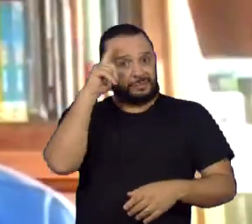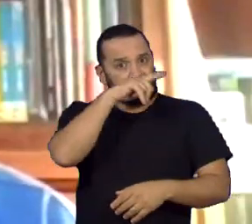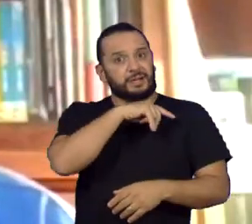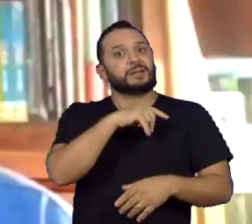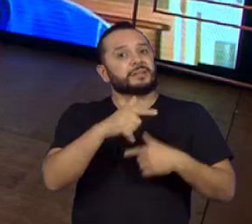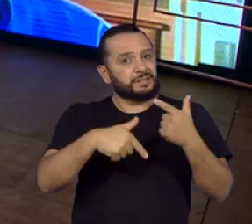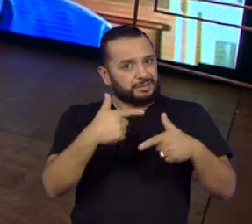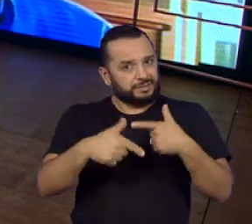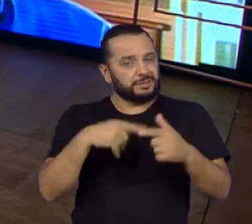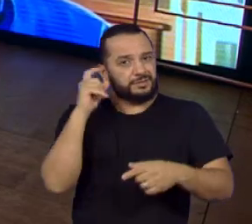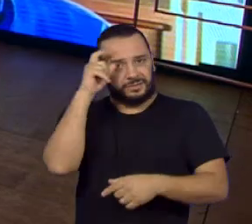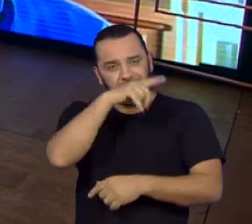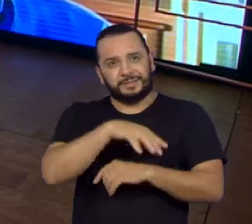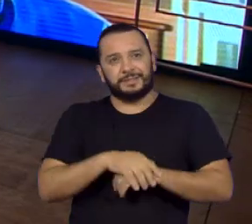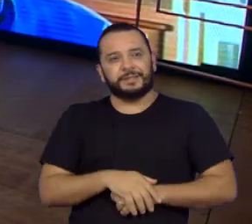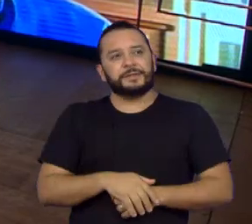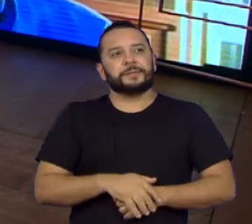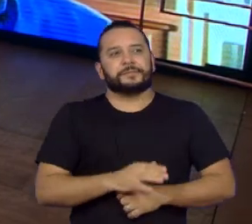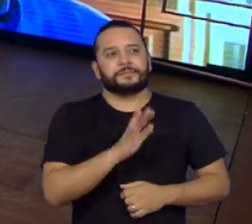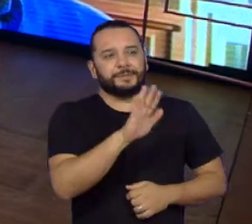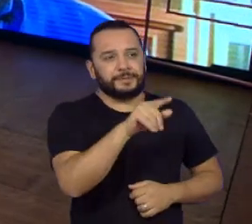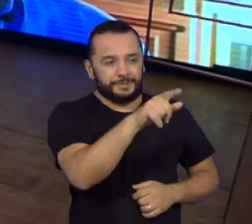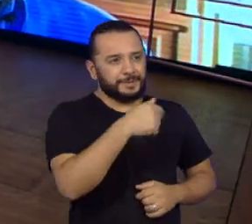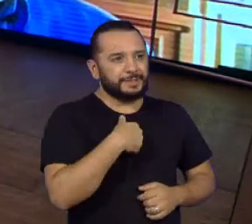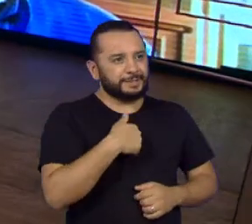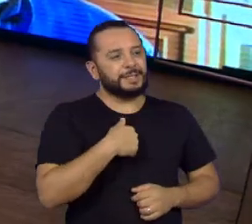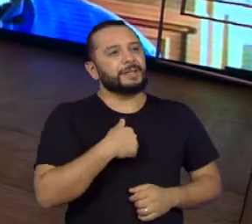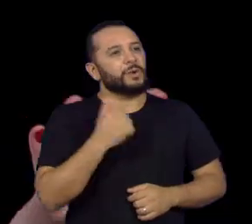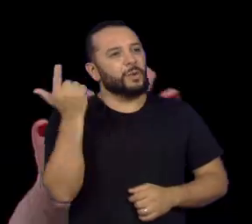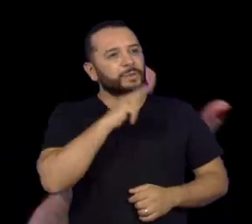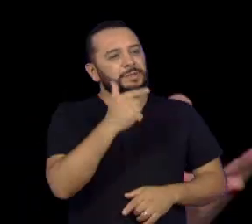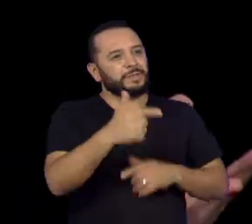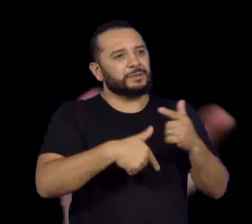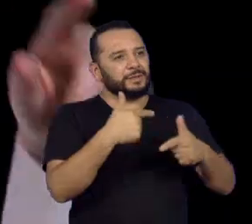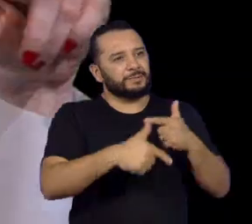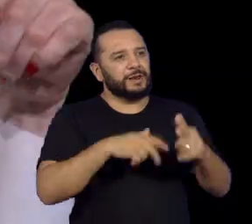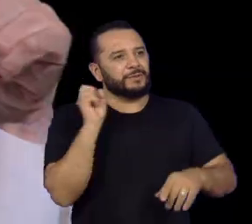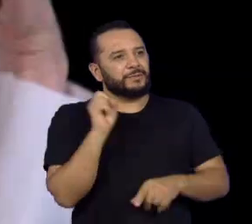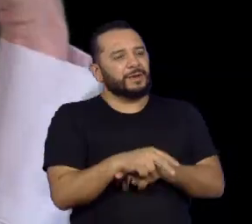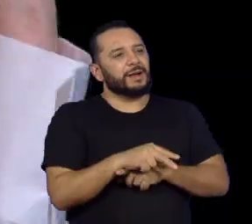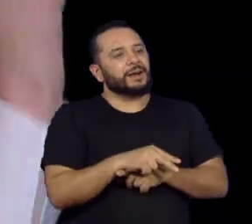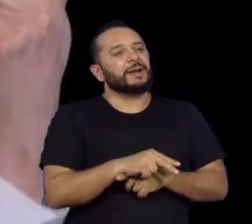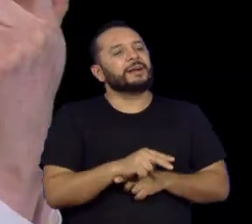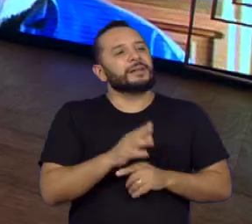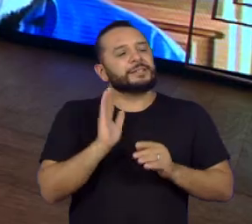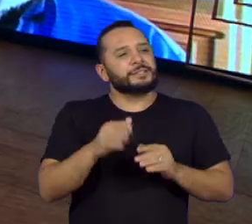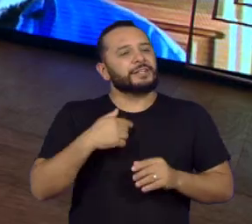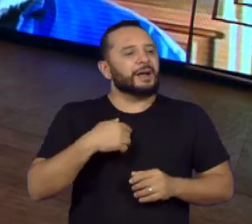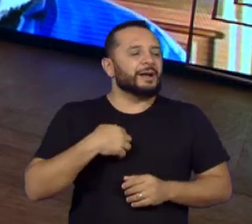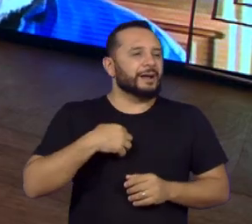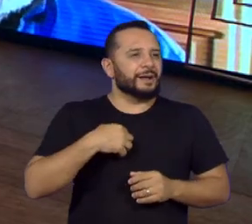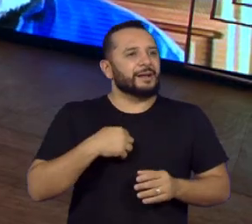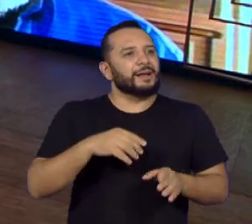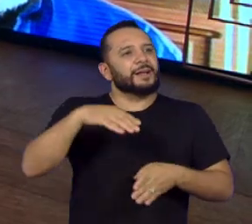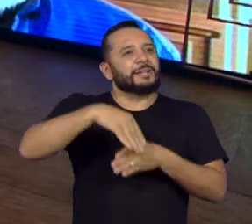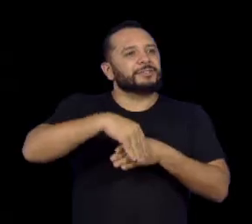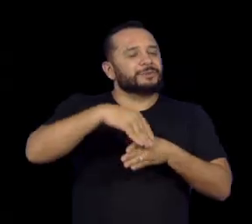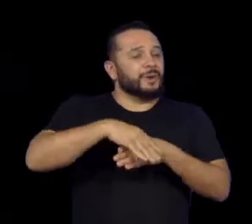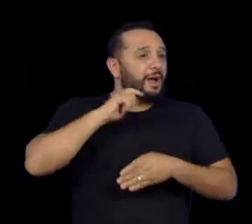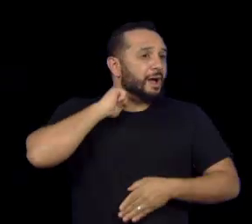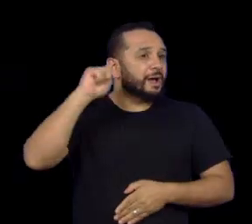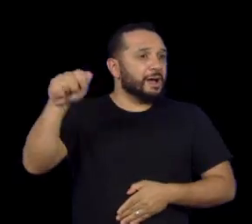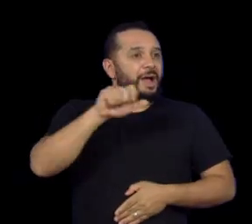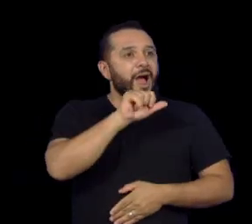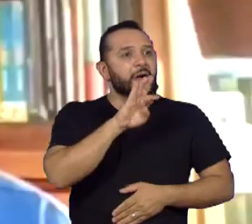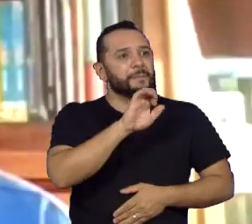difícil. Mas depois você acabou indo parar na Editora Abril. Aliás, você foi convidado a trabalhar lá. Como é que surgiu